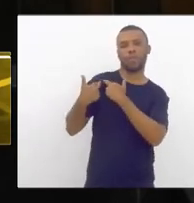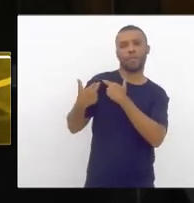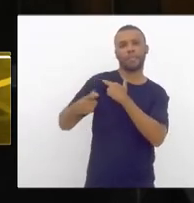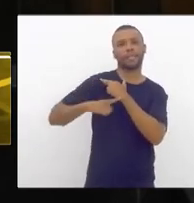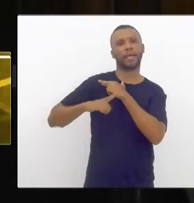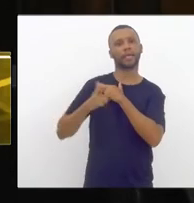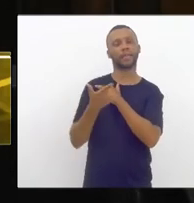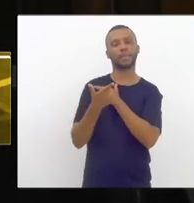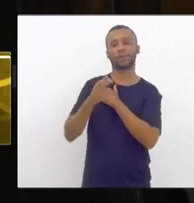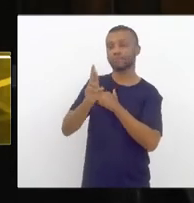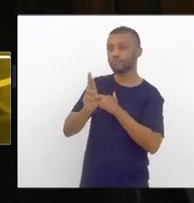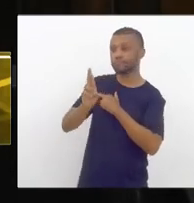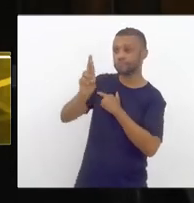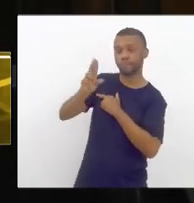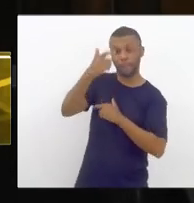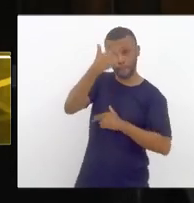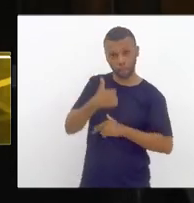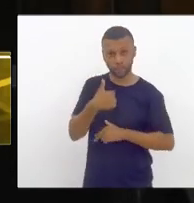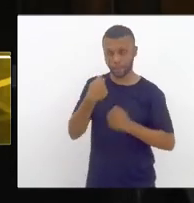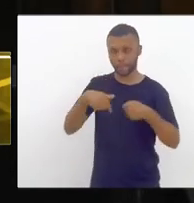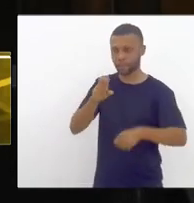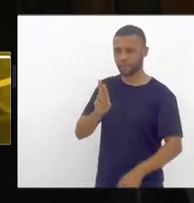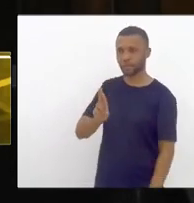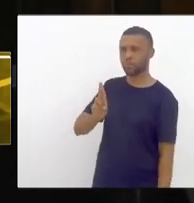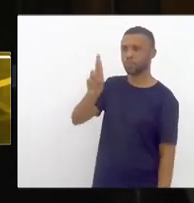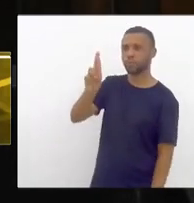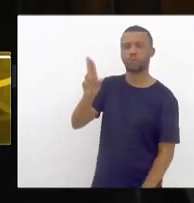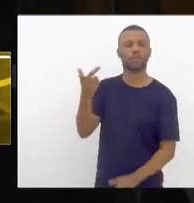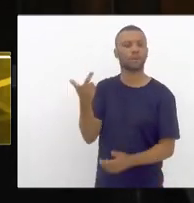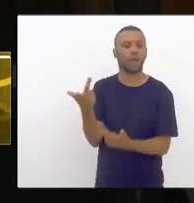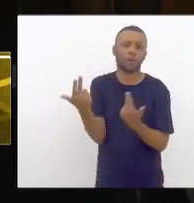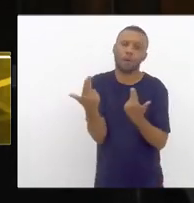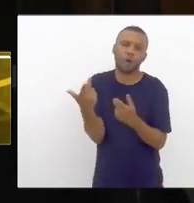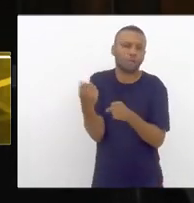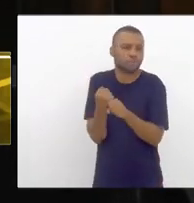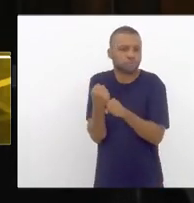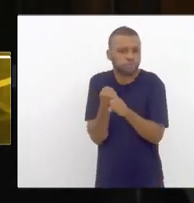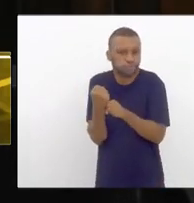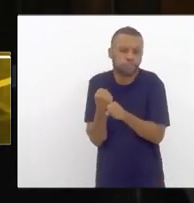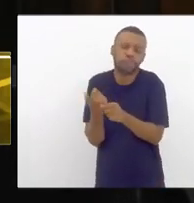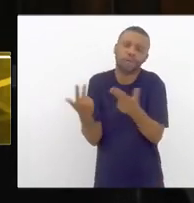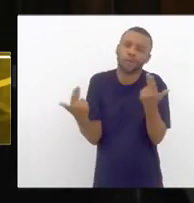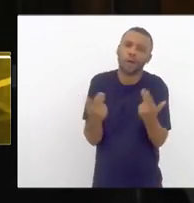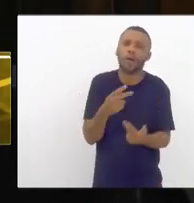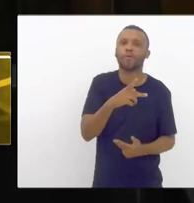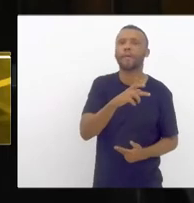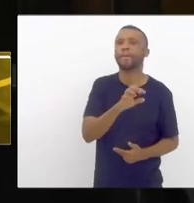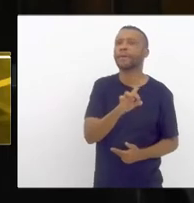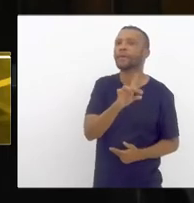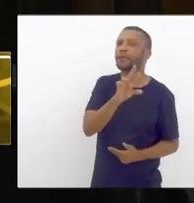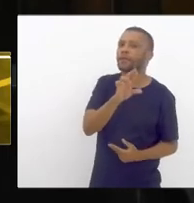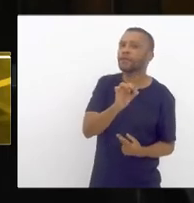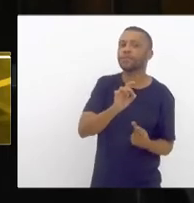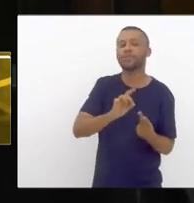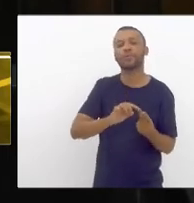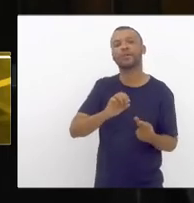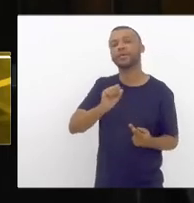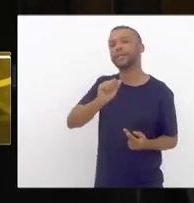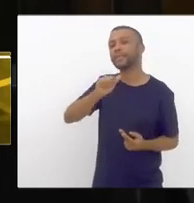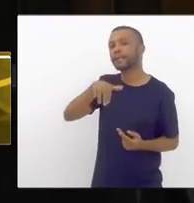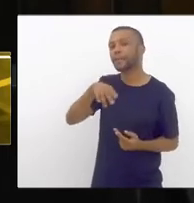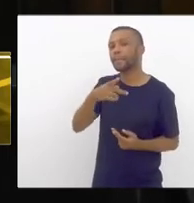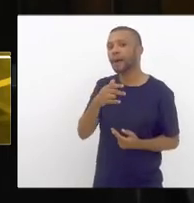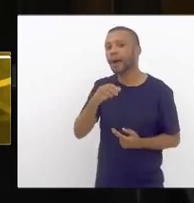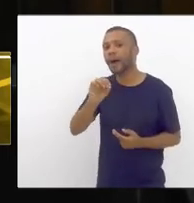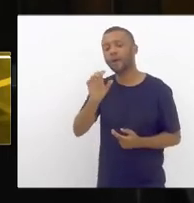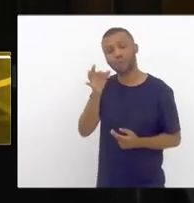frente e fui eu nos últimos anos como já foi Pedro Como já foi o próprio Sampaio em outros tempos e outros virão também